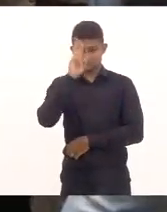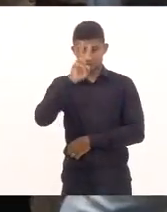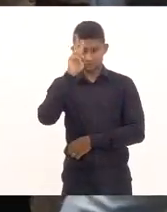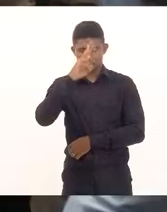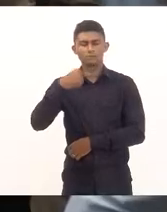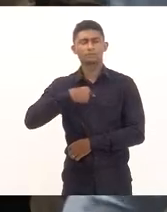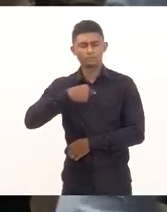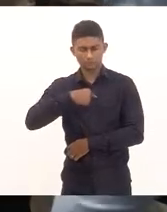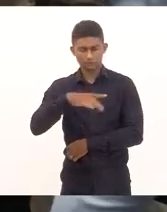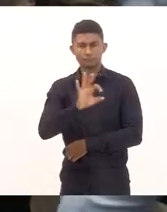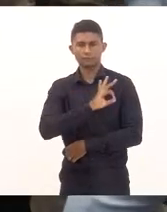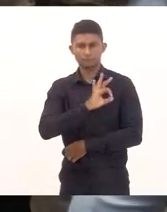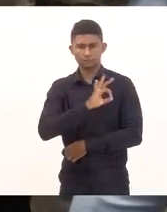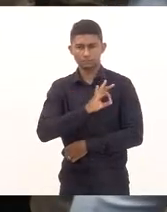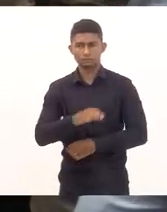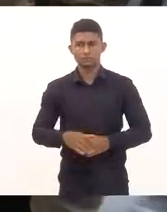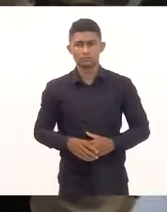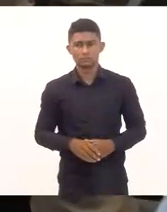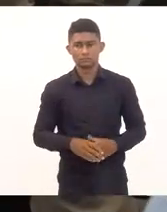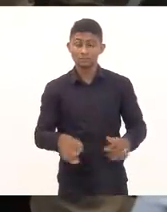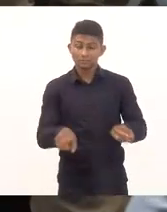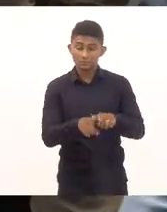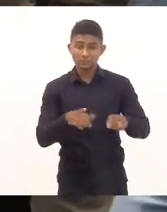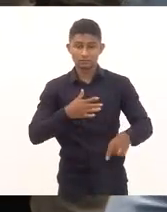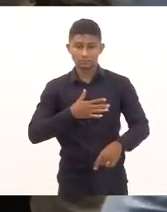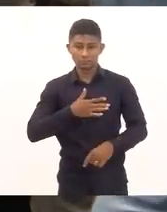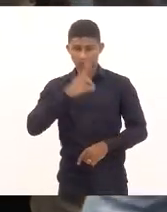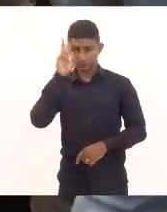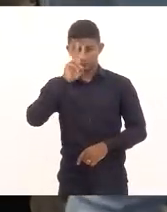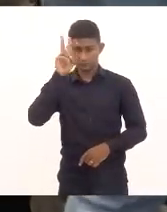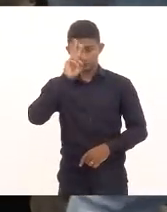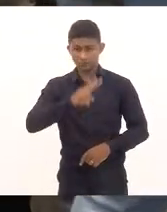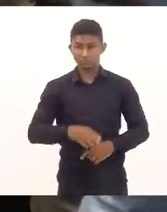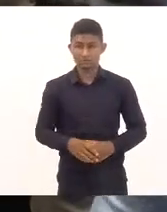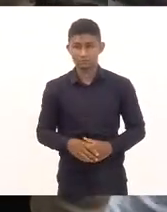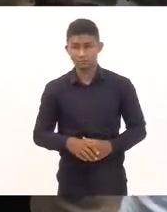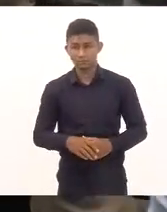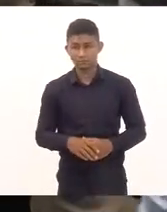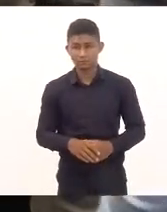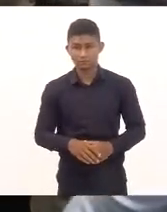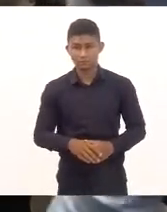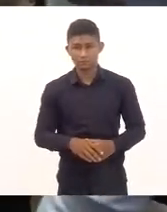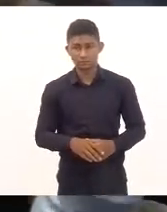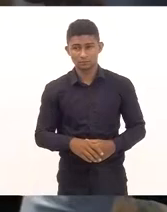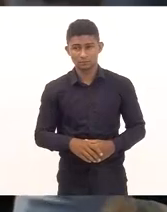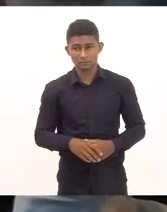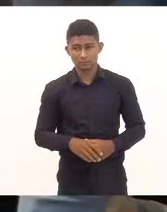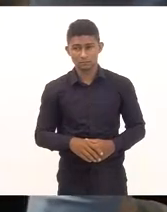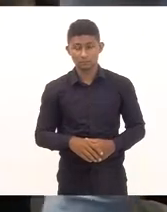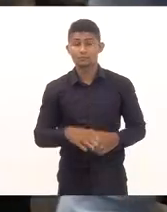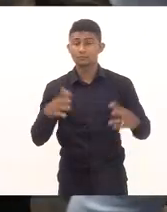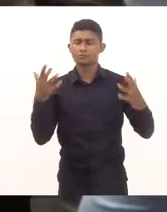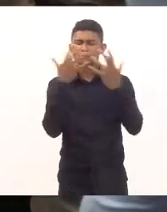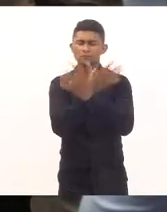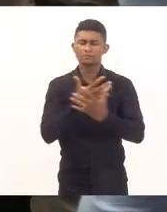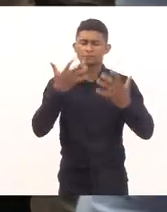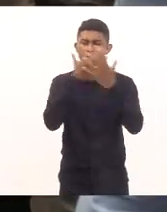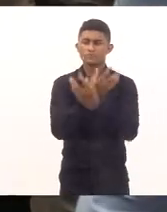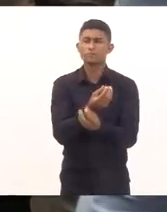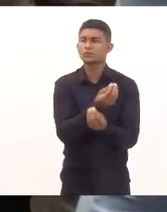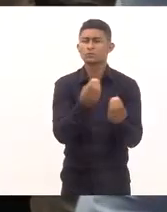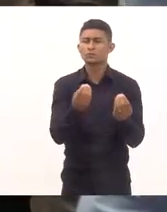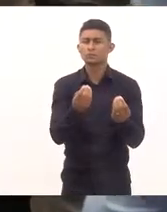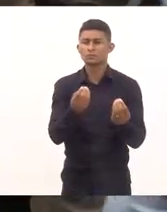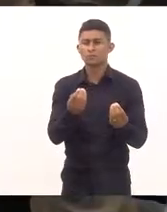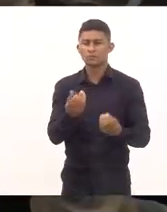policial. E tem uma história que vai muito além do meu pai quando como eu estava... Como é que diz a música? Ser policial. Ser policial é,